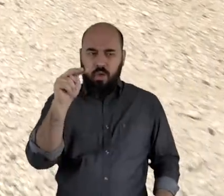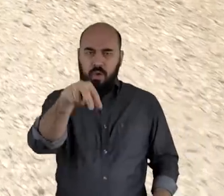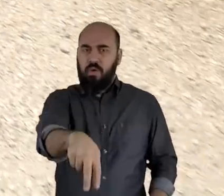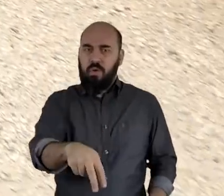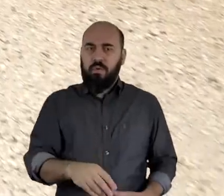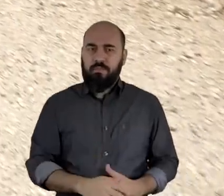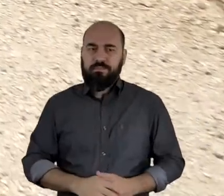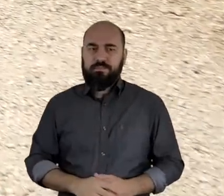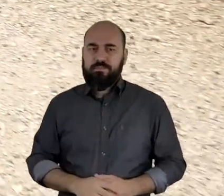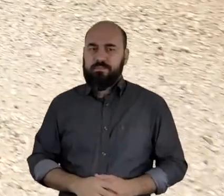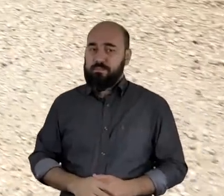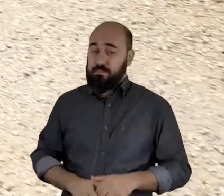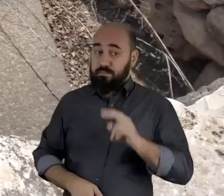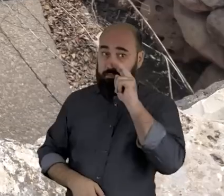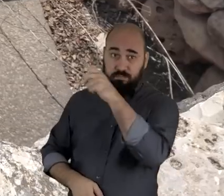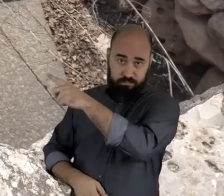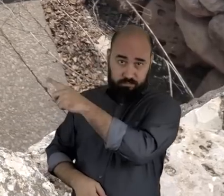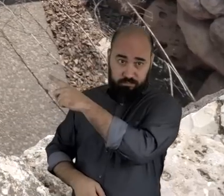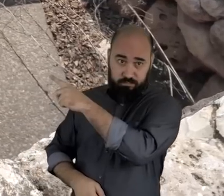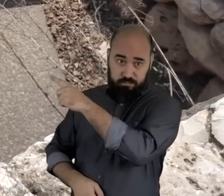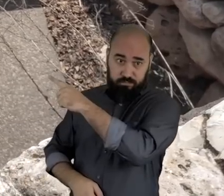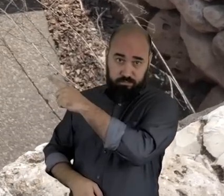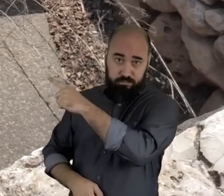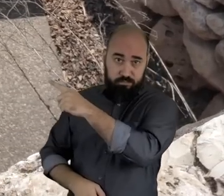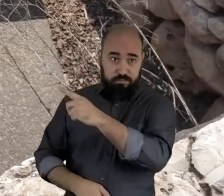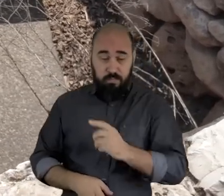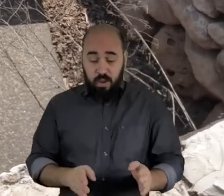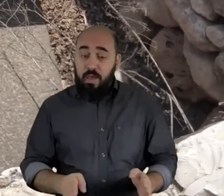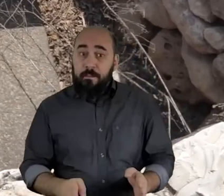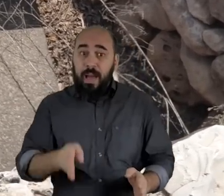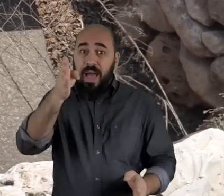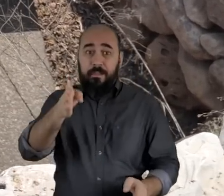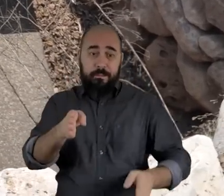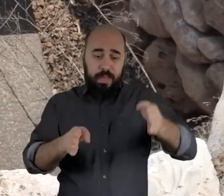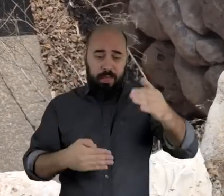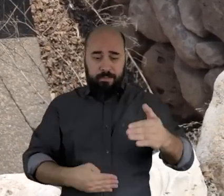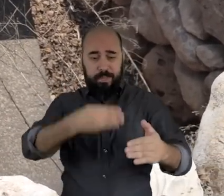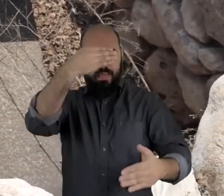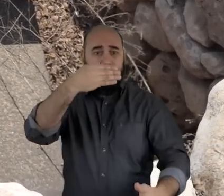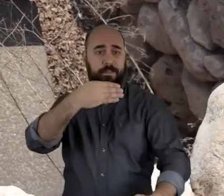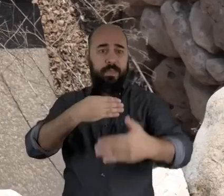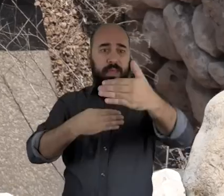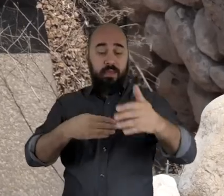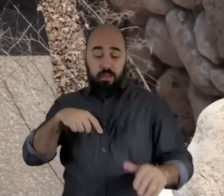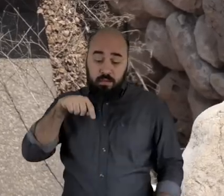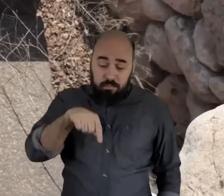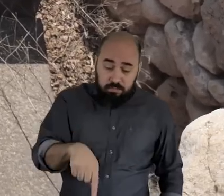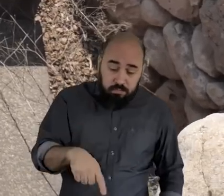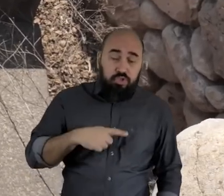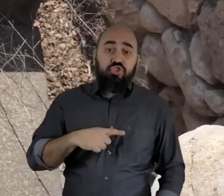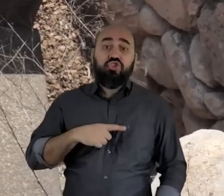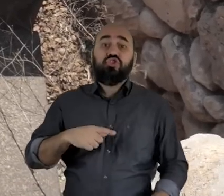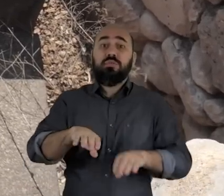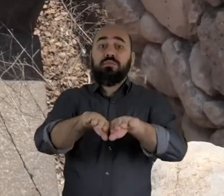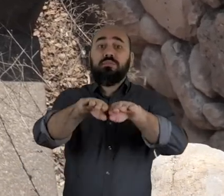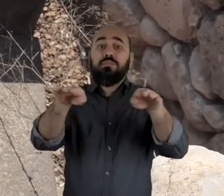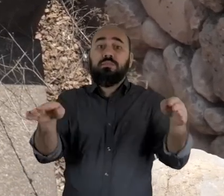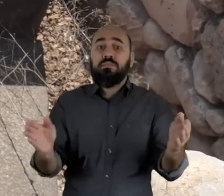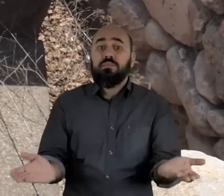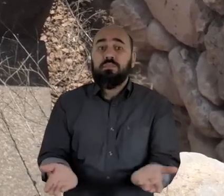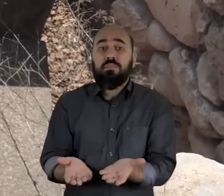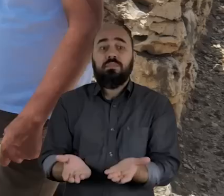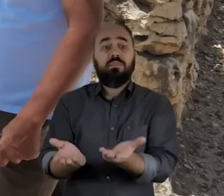Sim, aqui. Você pode ver que quando fizeram a fundação, eles perceberam a entrada para o outro templo da Idade do